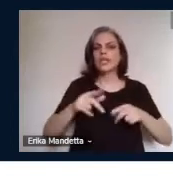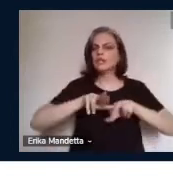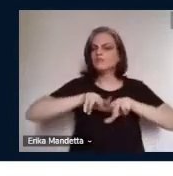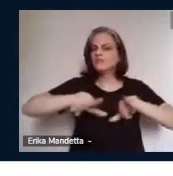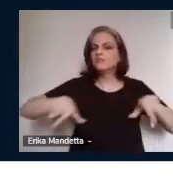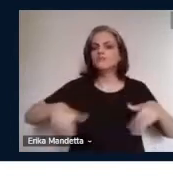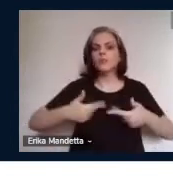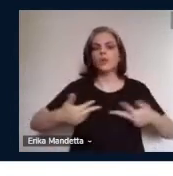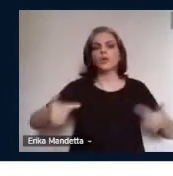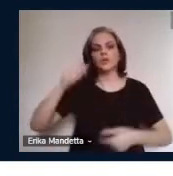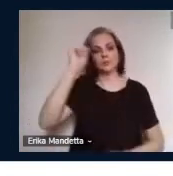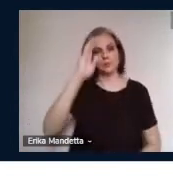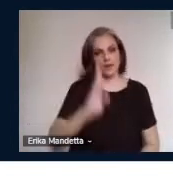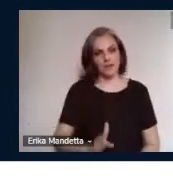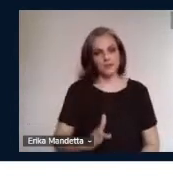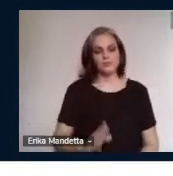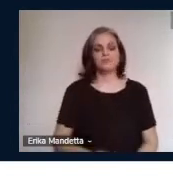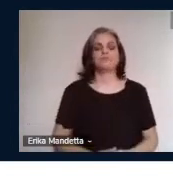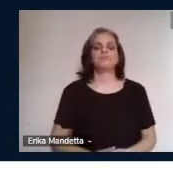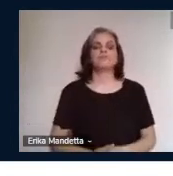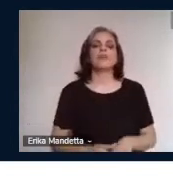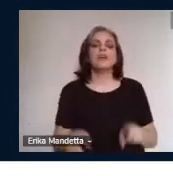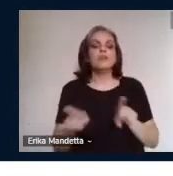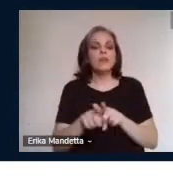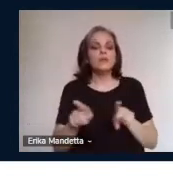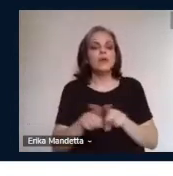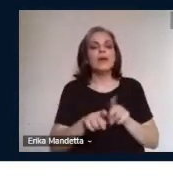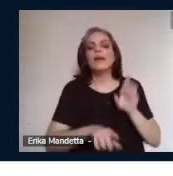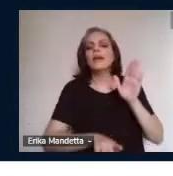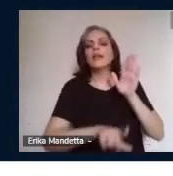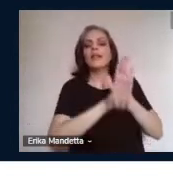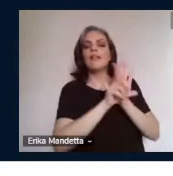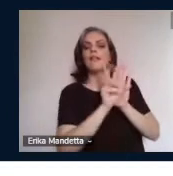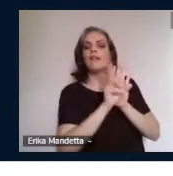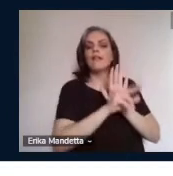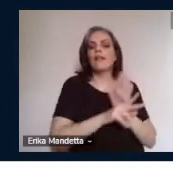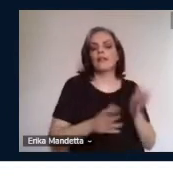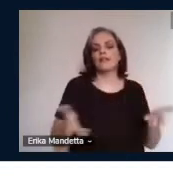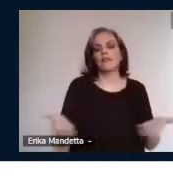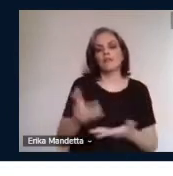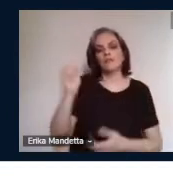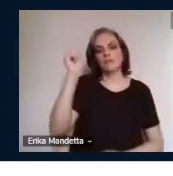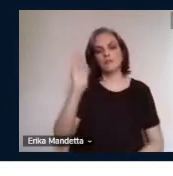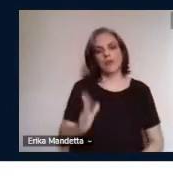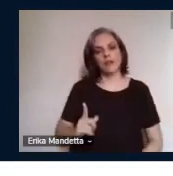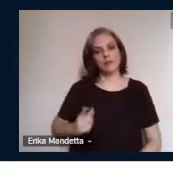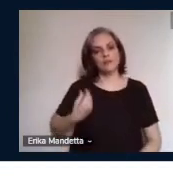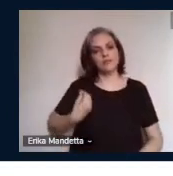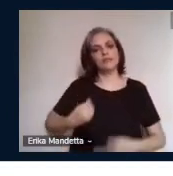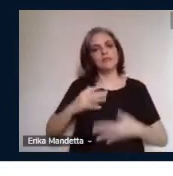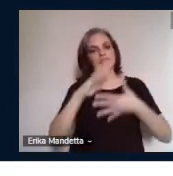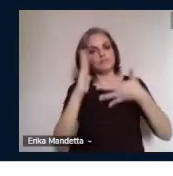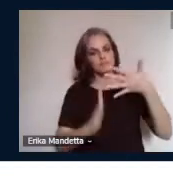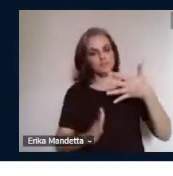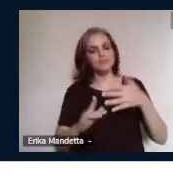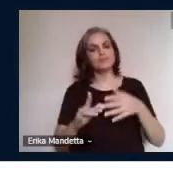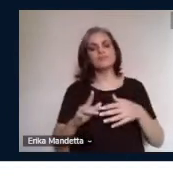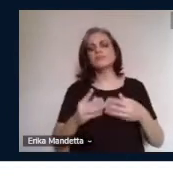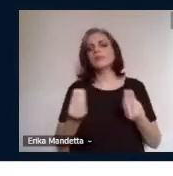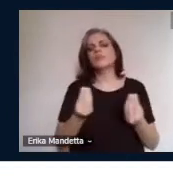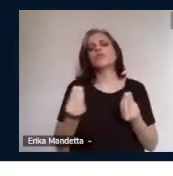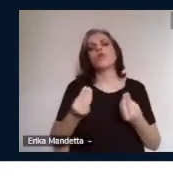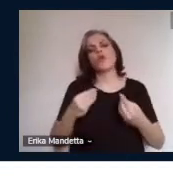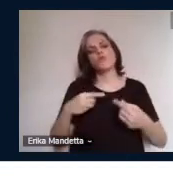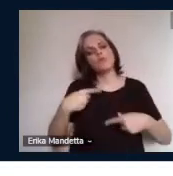Brasil, e também a legislação acerca da língua brasileira de sinais e os desdobramentos,